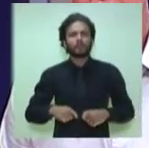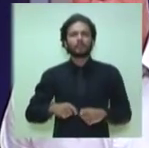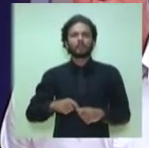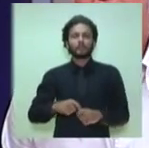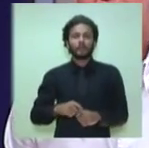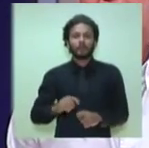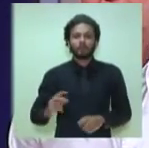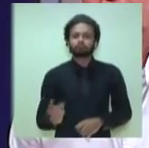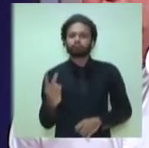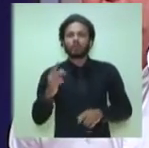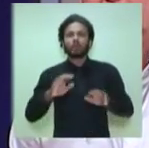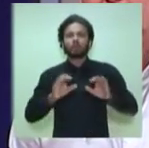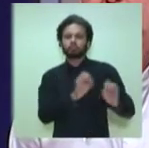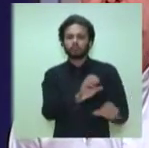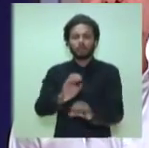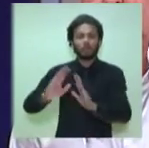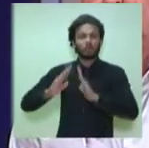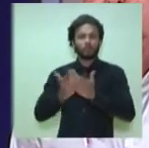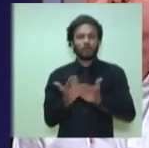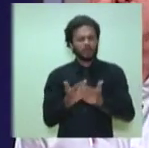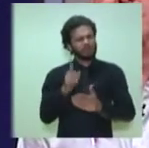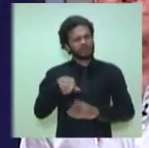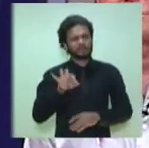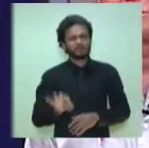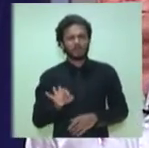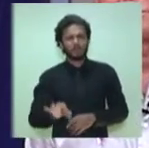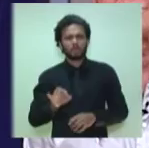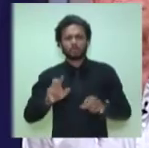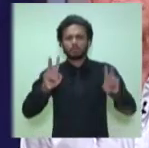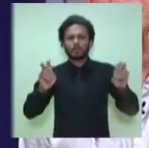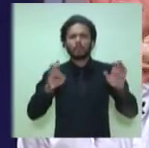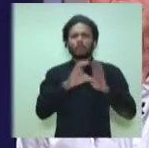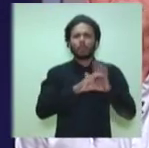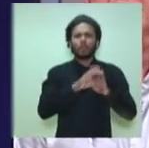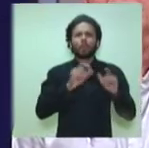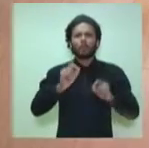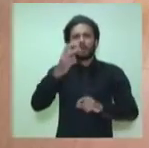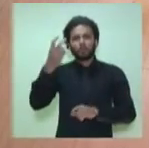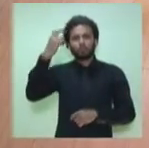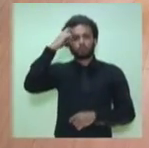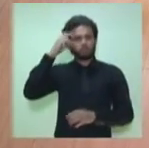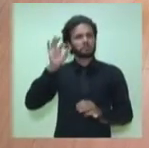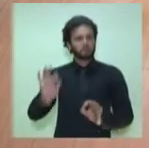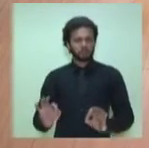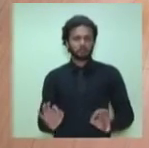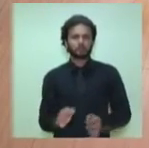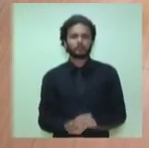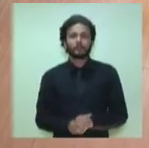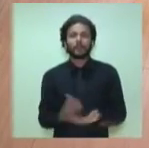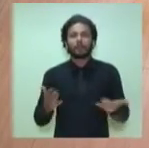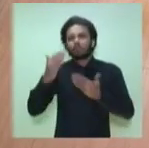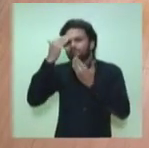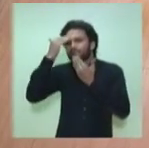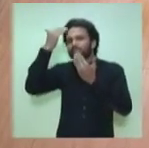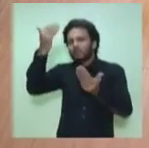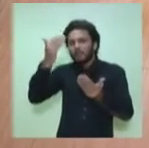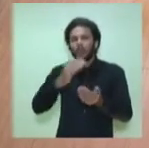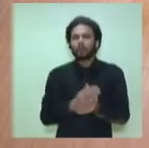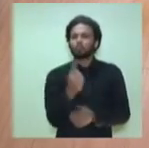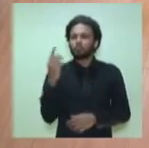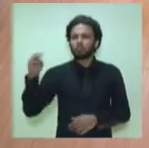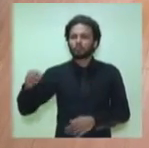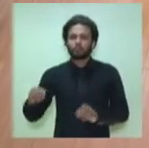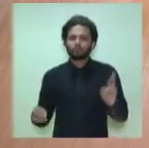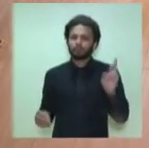da educação na nossa cidade. Esse será o caminho. O Conselho de Cultura chancela e a iniciativa privada. Obrigado, candidato. Candidato Arthur Neto, agora um minuto